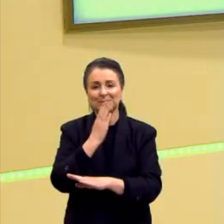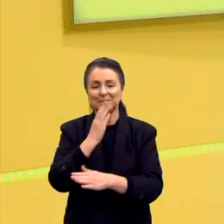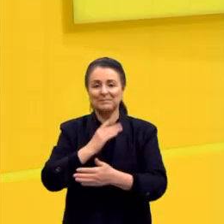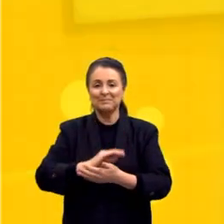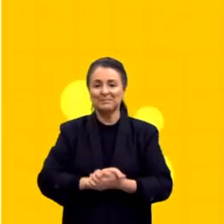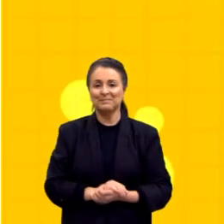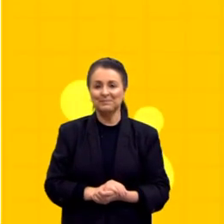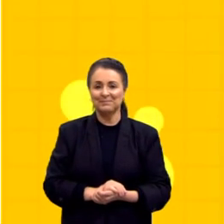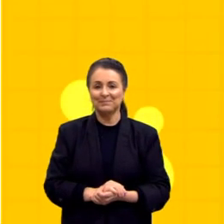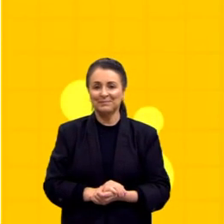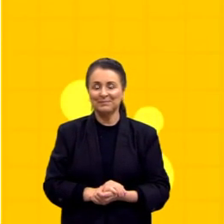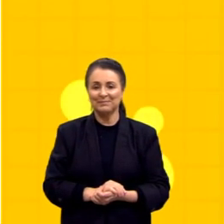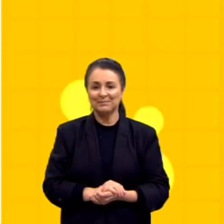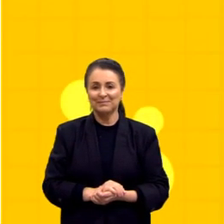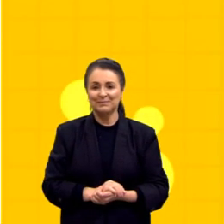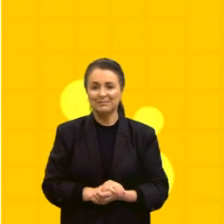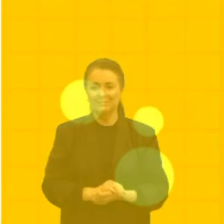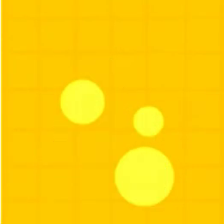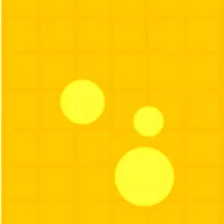um